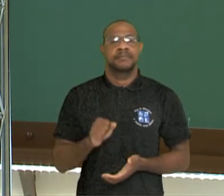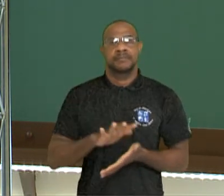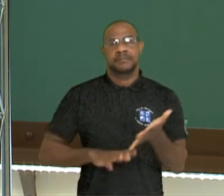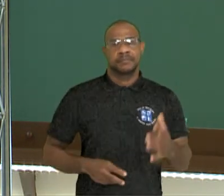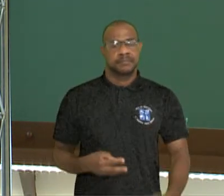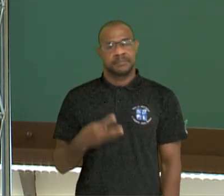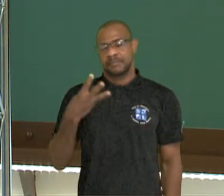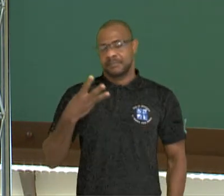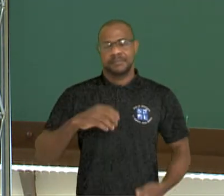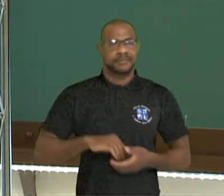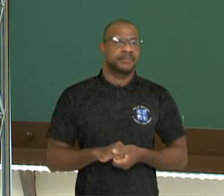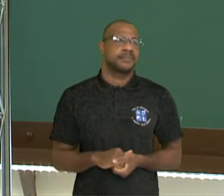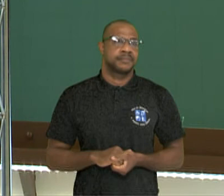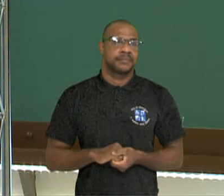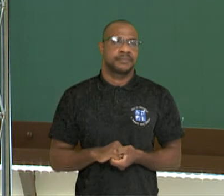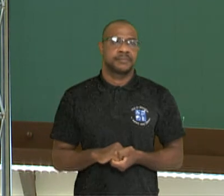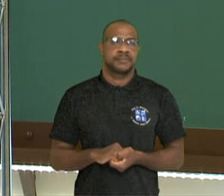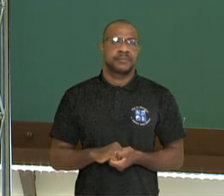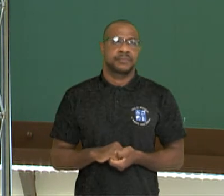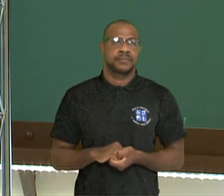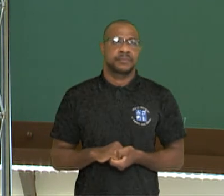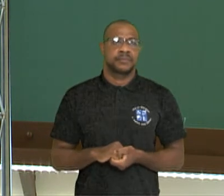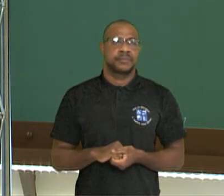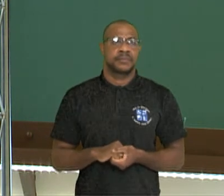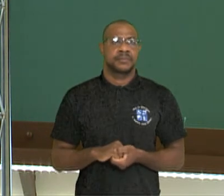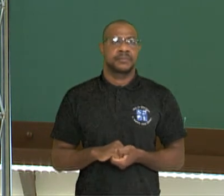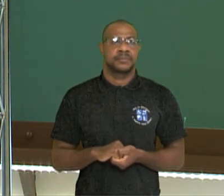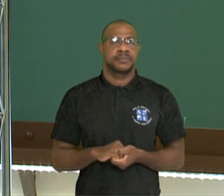Agora te toca a ti. Agora é com você.